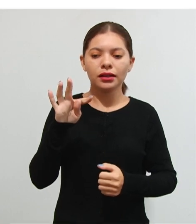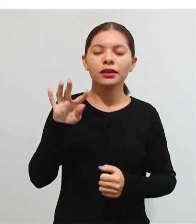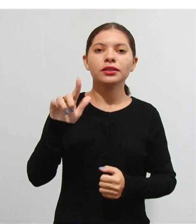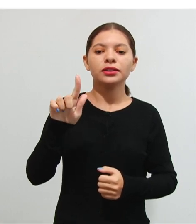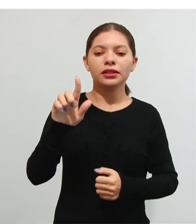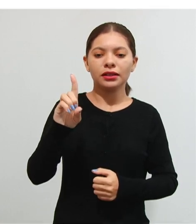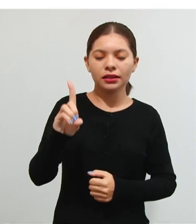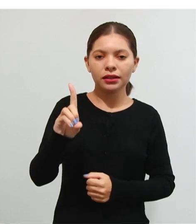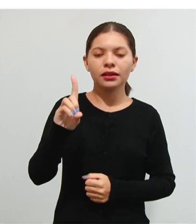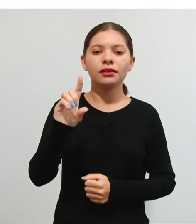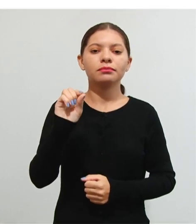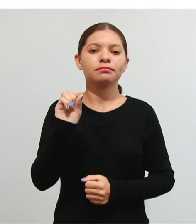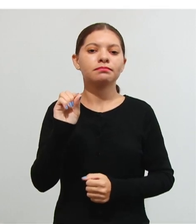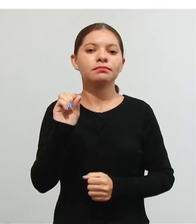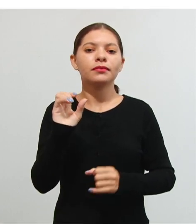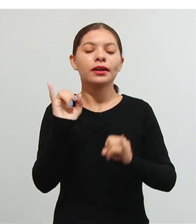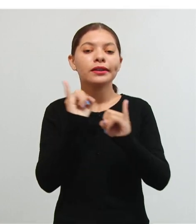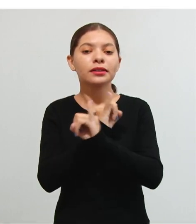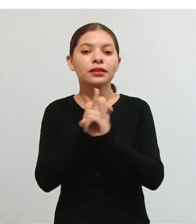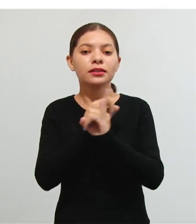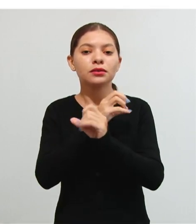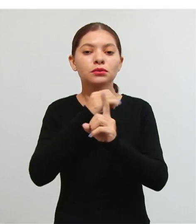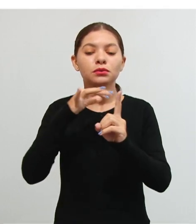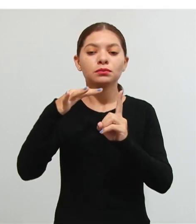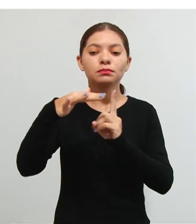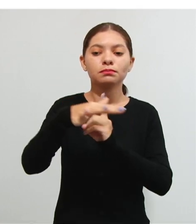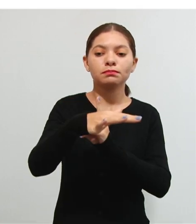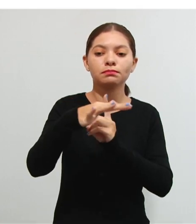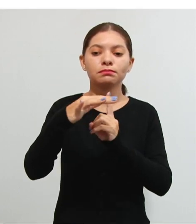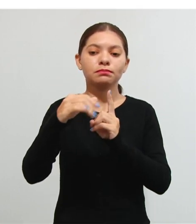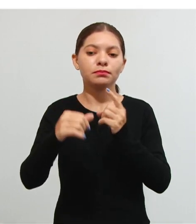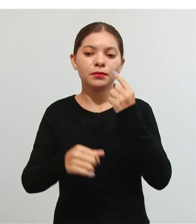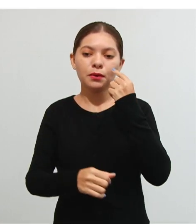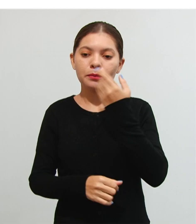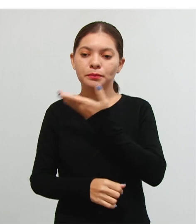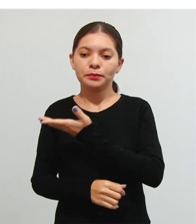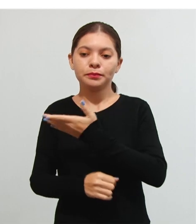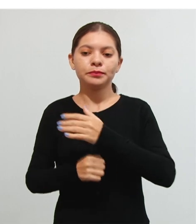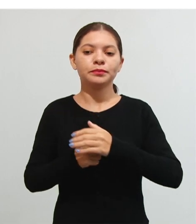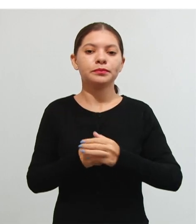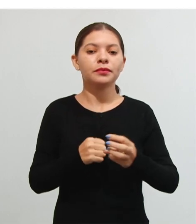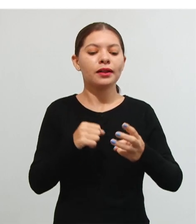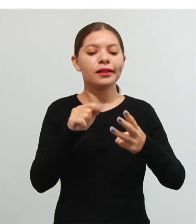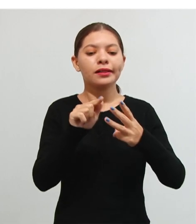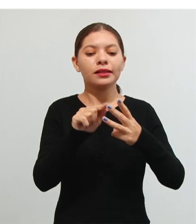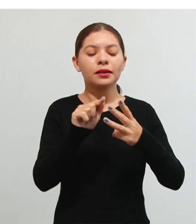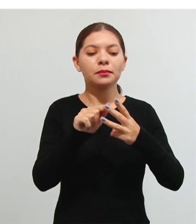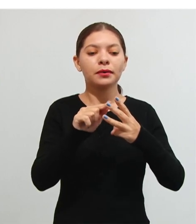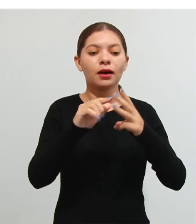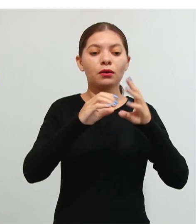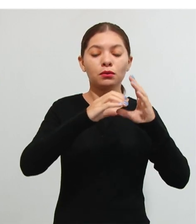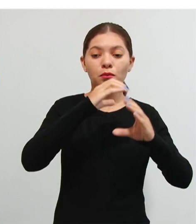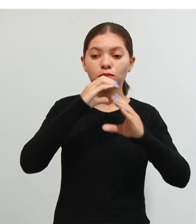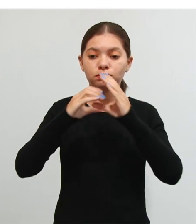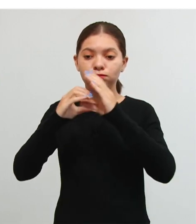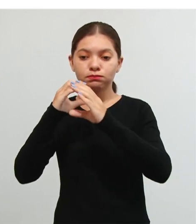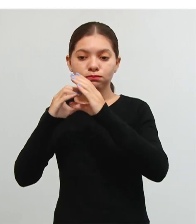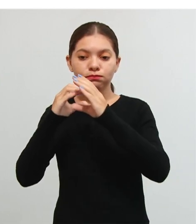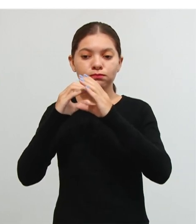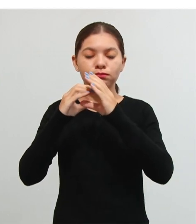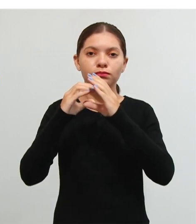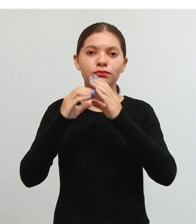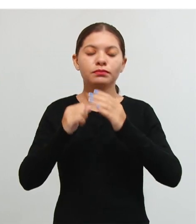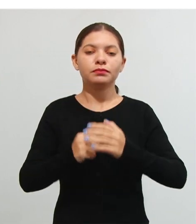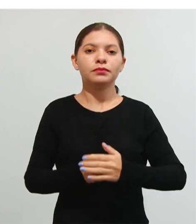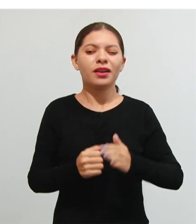o comprometimento na interação social, na comunicação, ou seja, às vezes